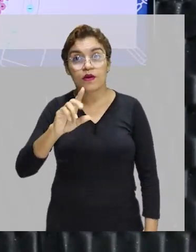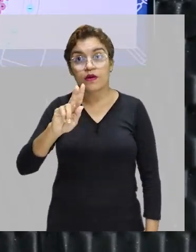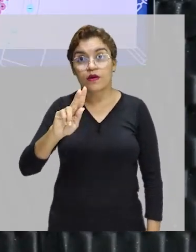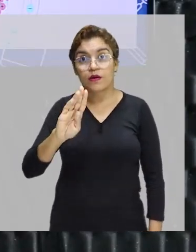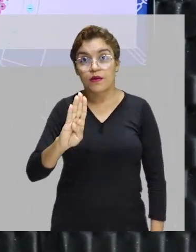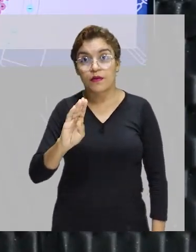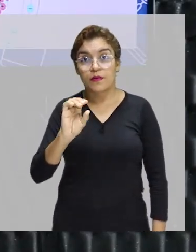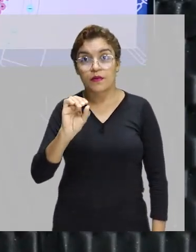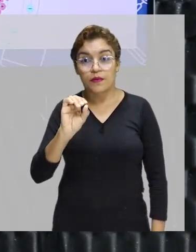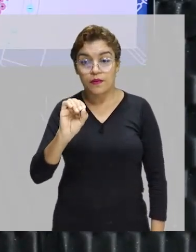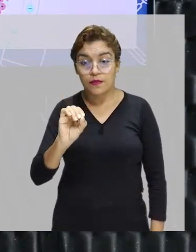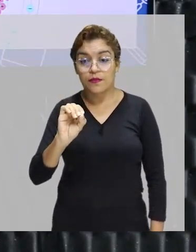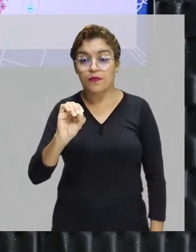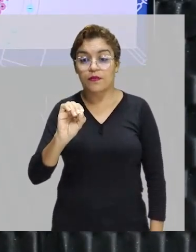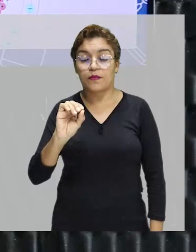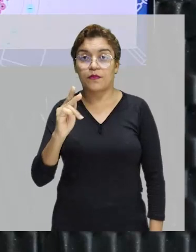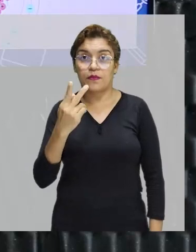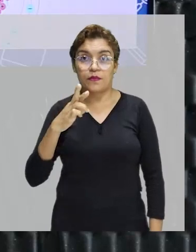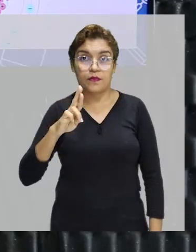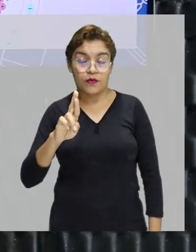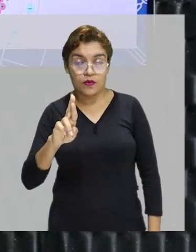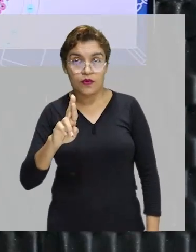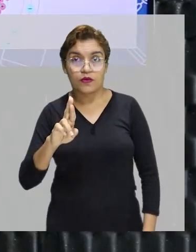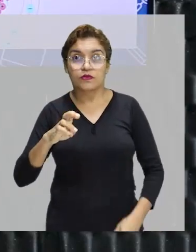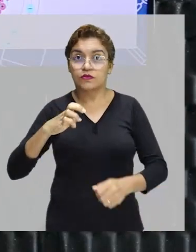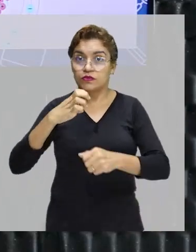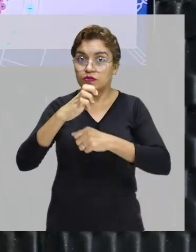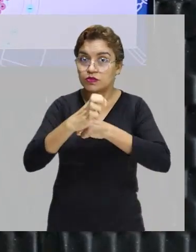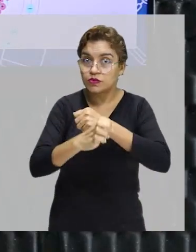estão girando em torno do núcleo, só que em